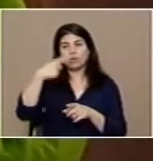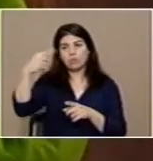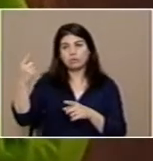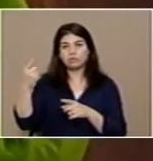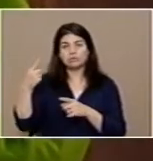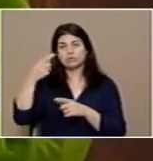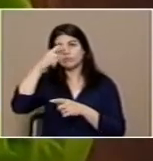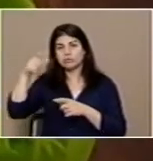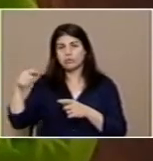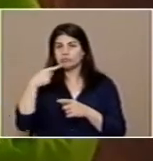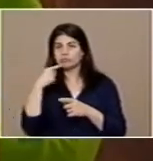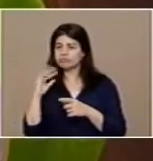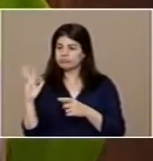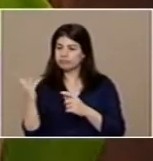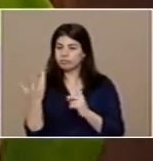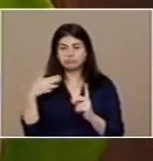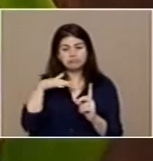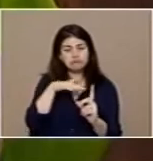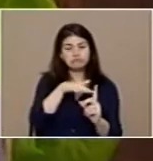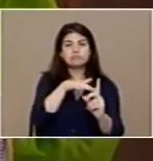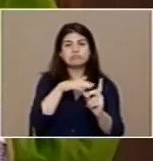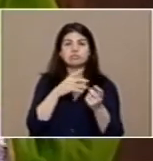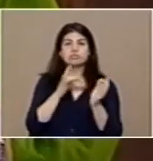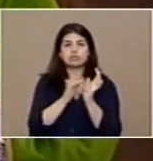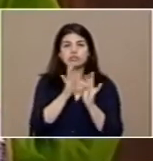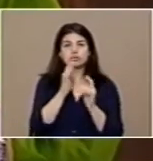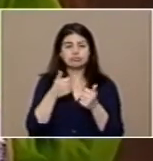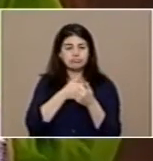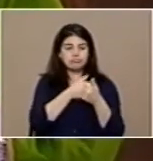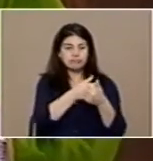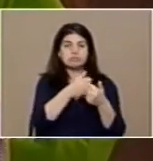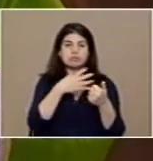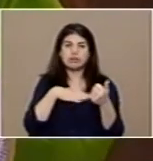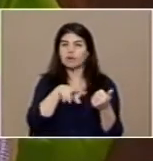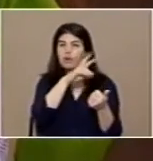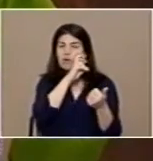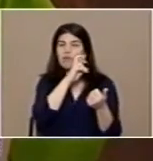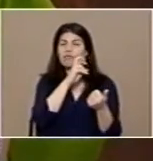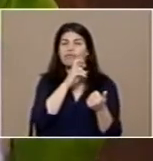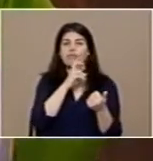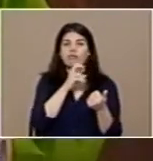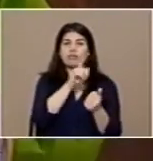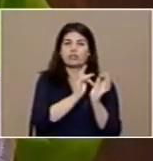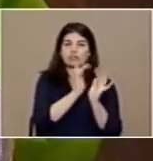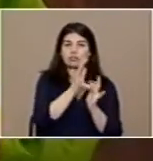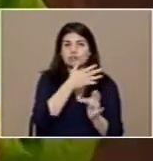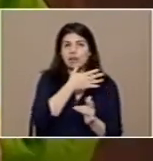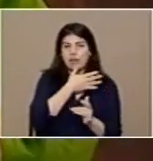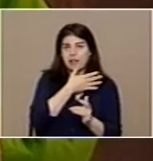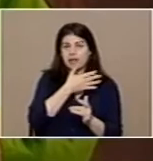que acompanhava Jesus que queriam ouvir palavras de verdade que queriam ouvir quem os